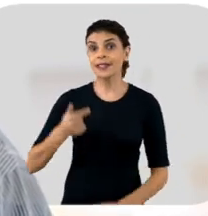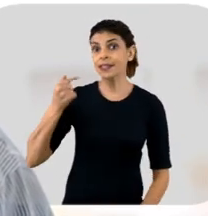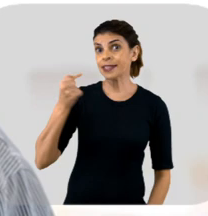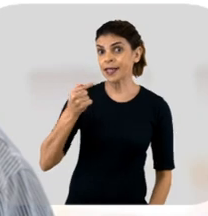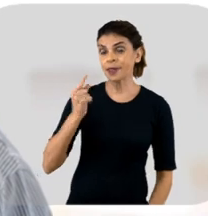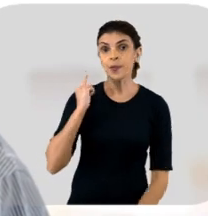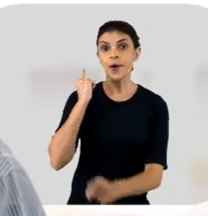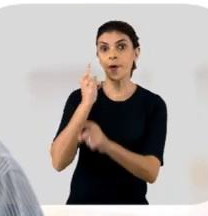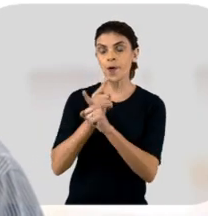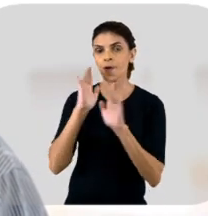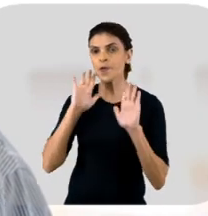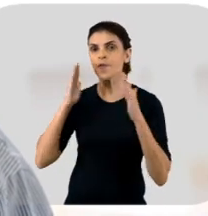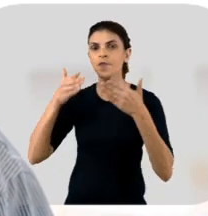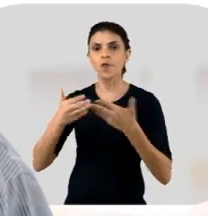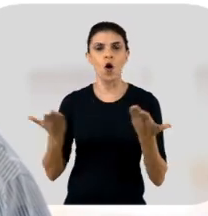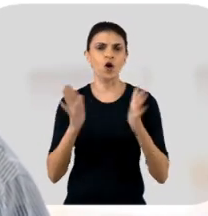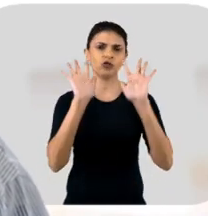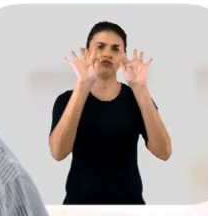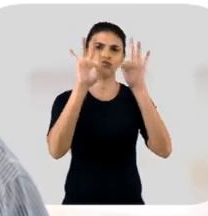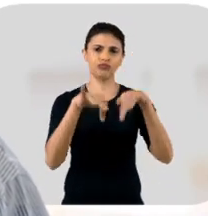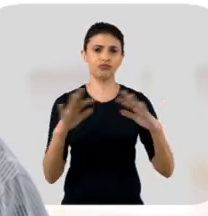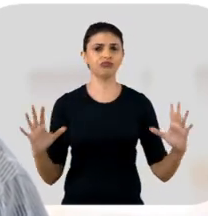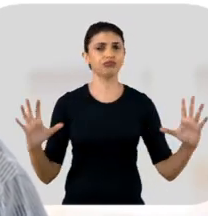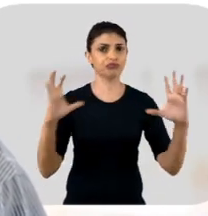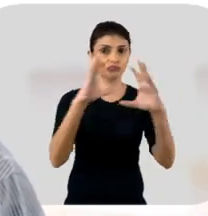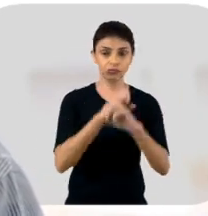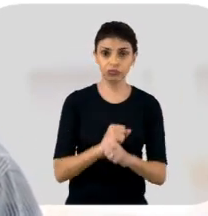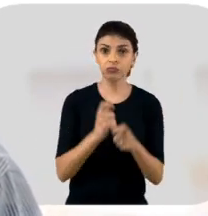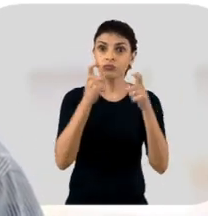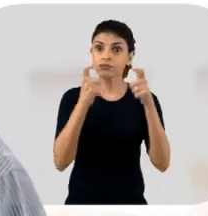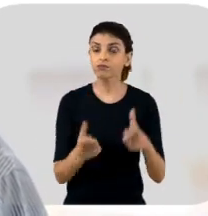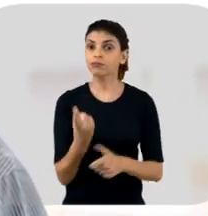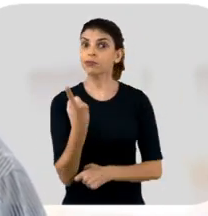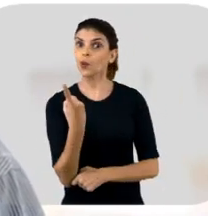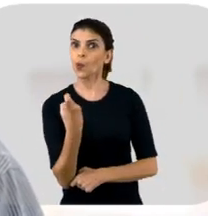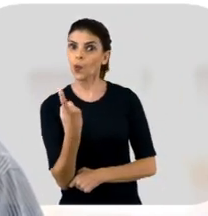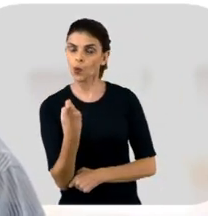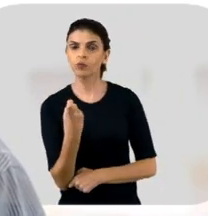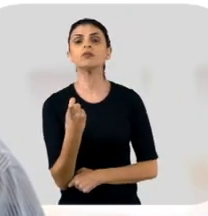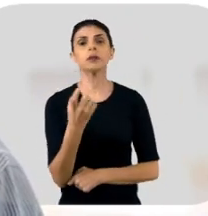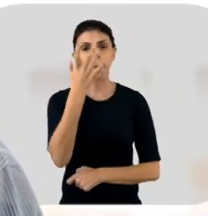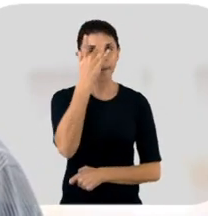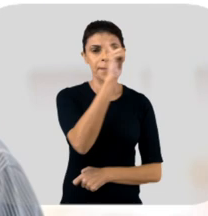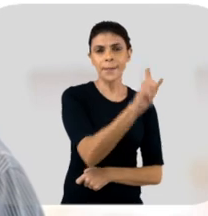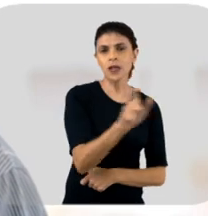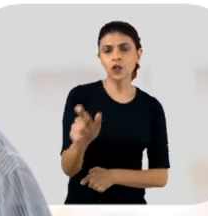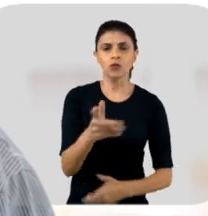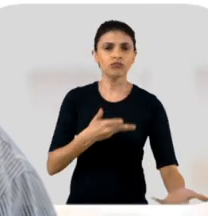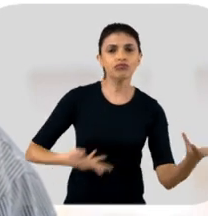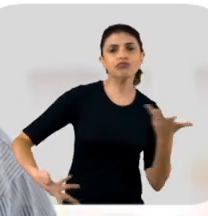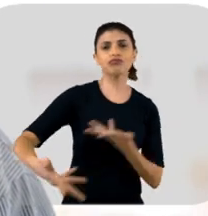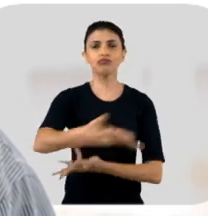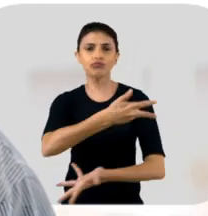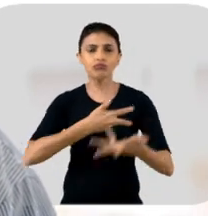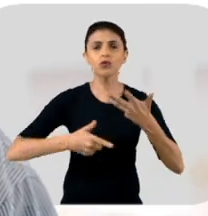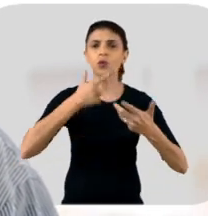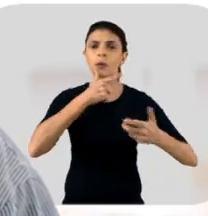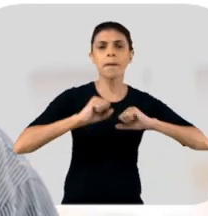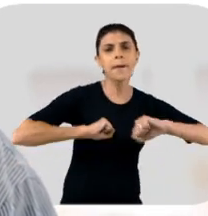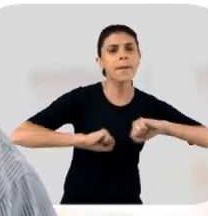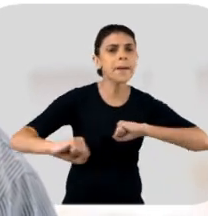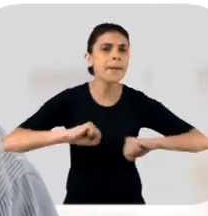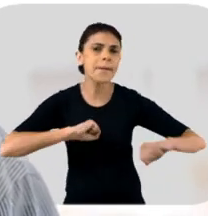7º encontro do nosso fórum. Ele representa um espaço único e onde muitas outras pessoas nos